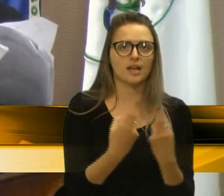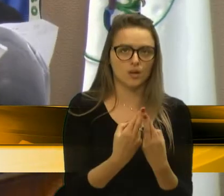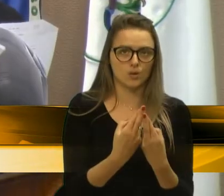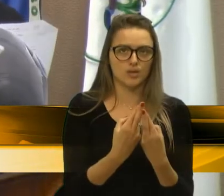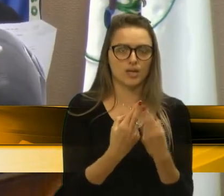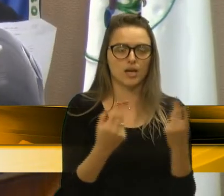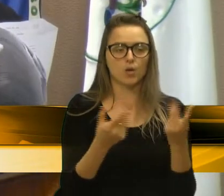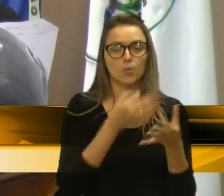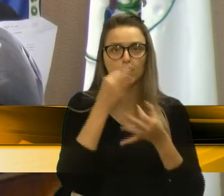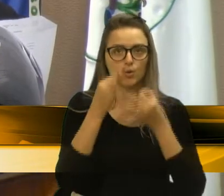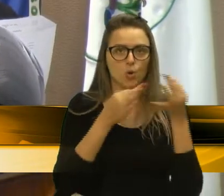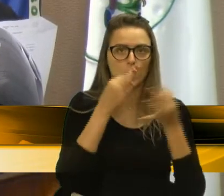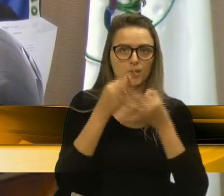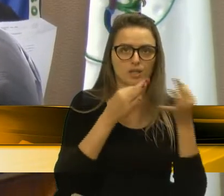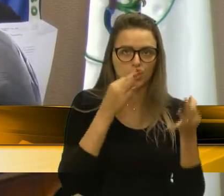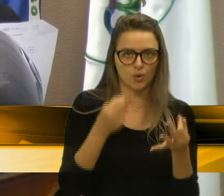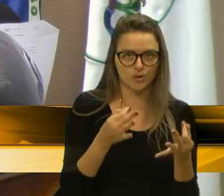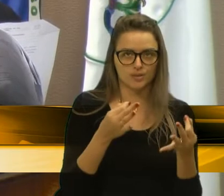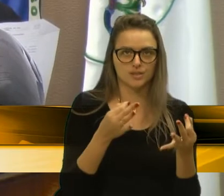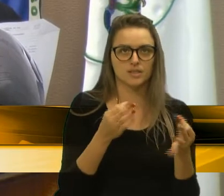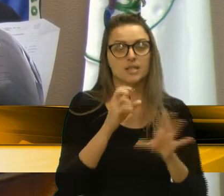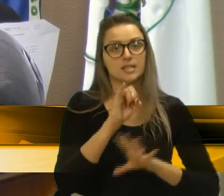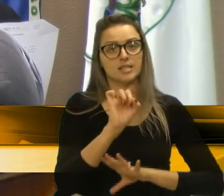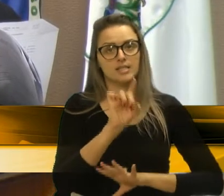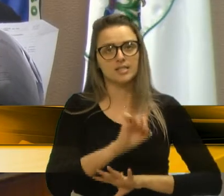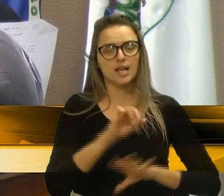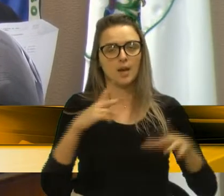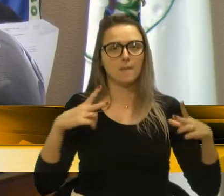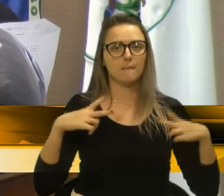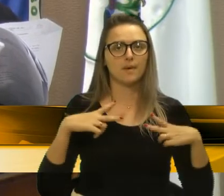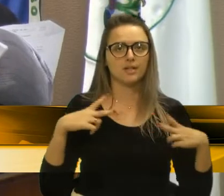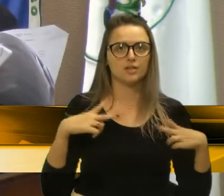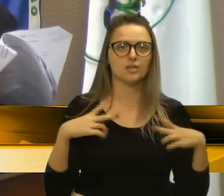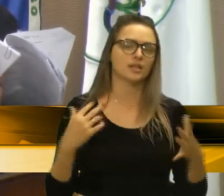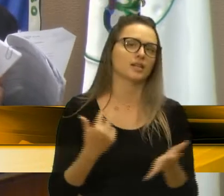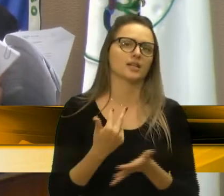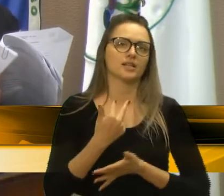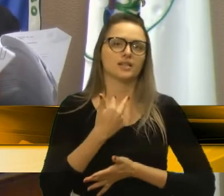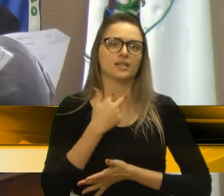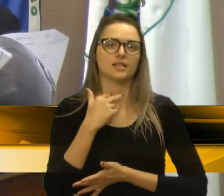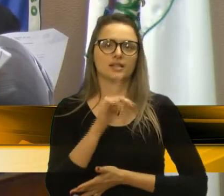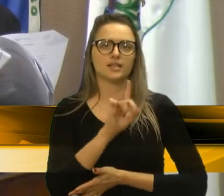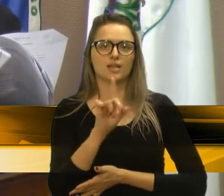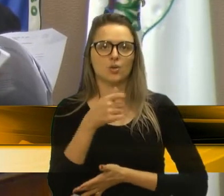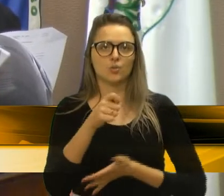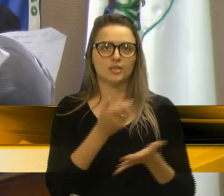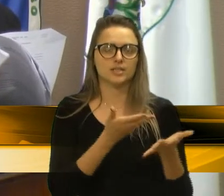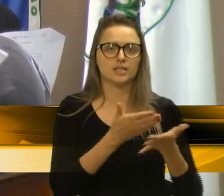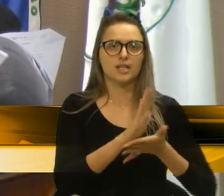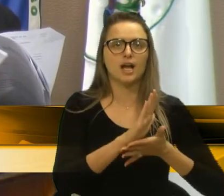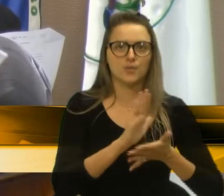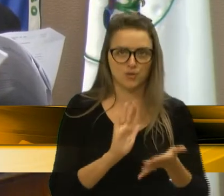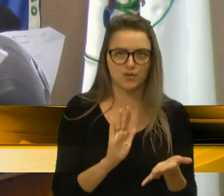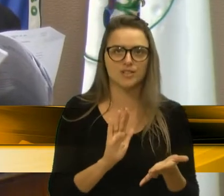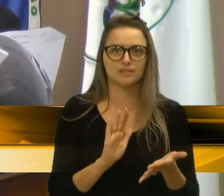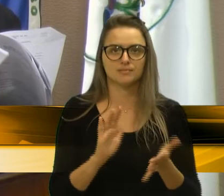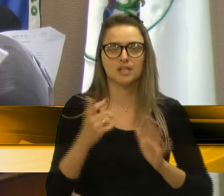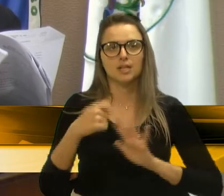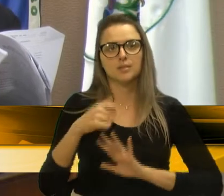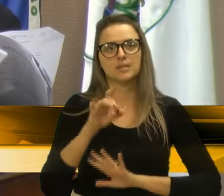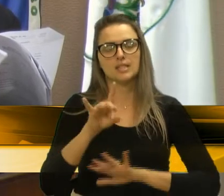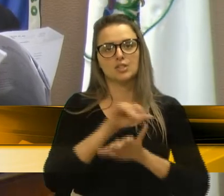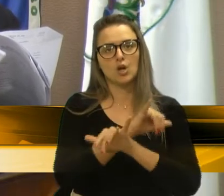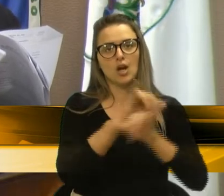pensamento, por exemplo, mesmo sendo de caráter particular, não é necessária autorização. Basta apenas aviso prévio